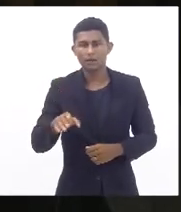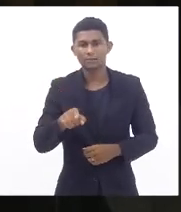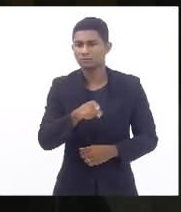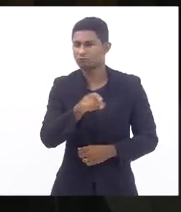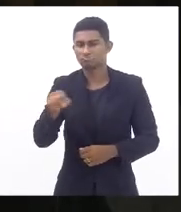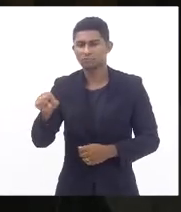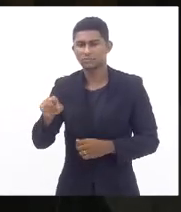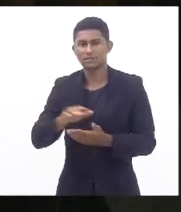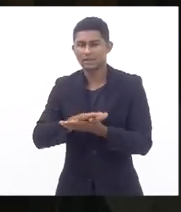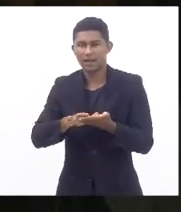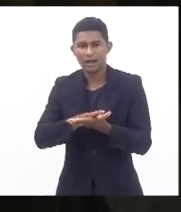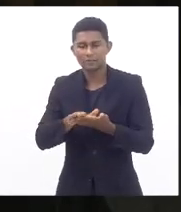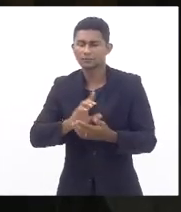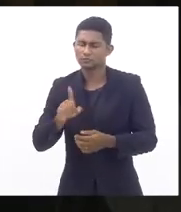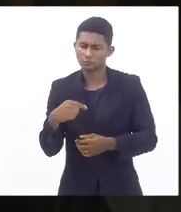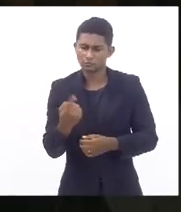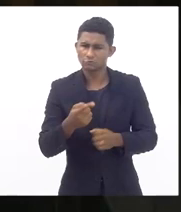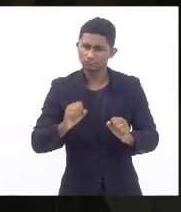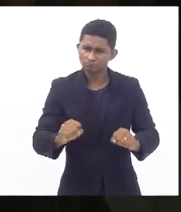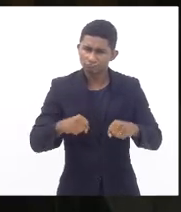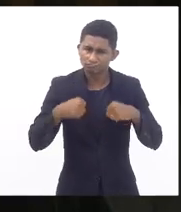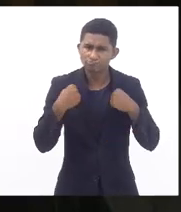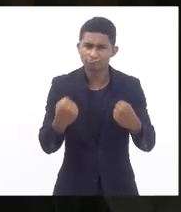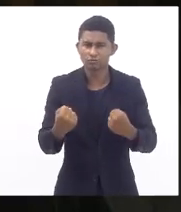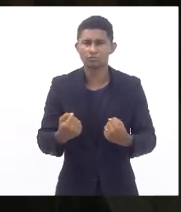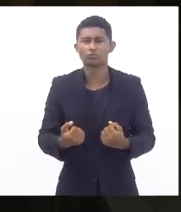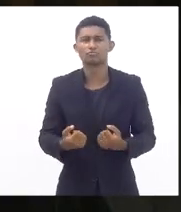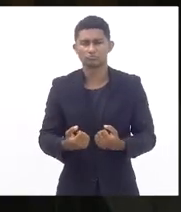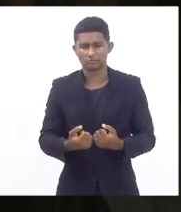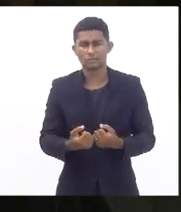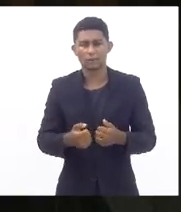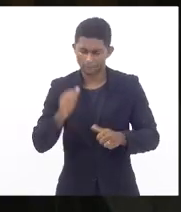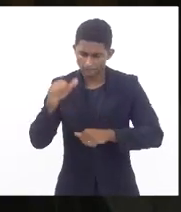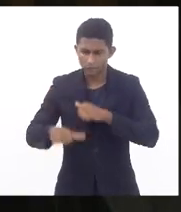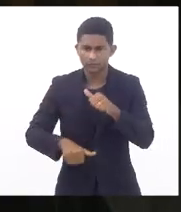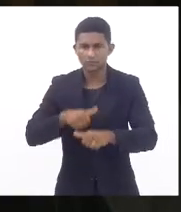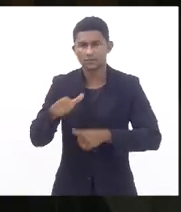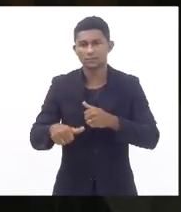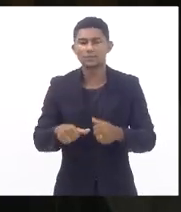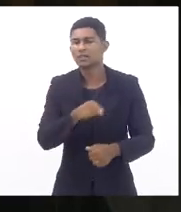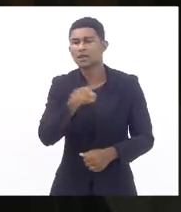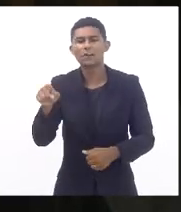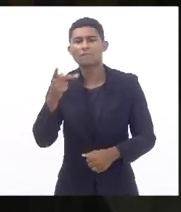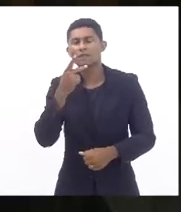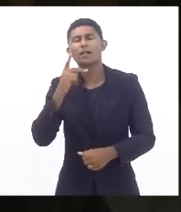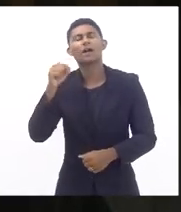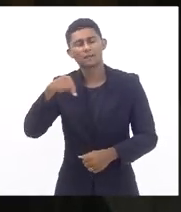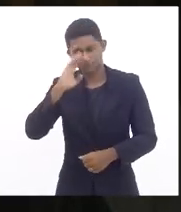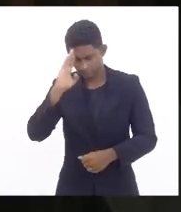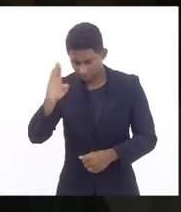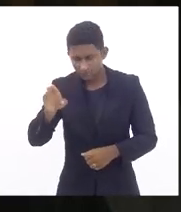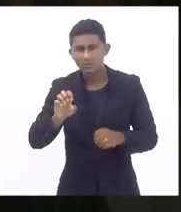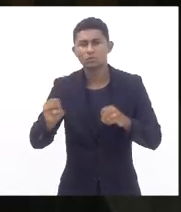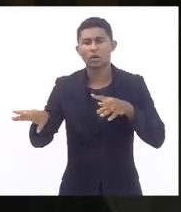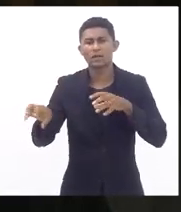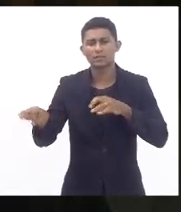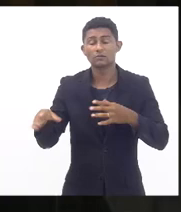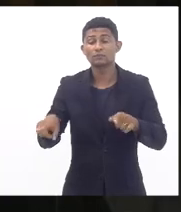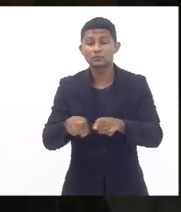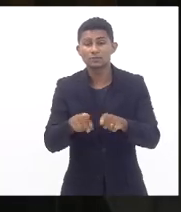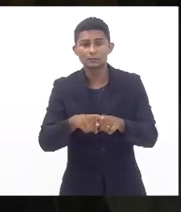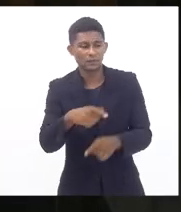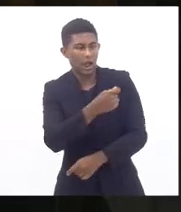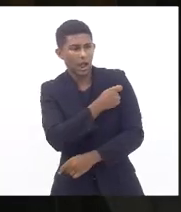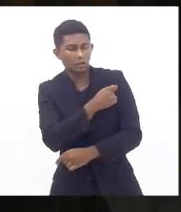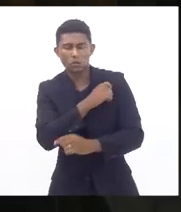educação, nós vamos trabalhar para que esteja. Não dá para dizer que prioriza a educação, não dá para dizer que vai combater a evasão, aliás, lei